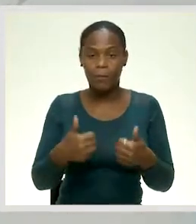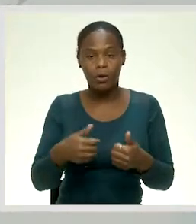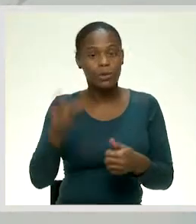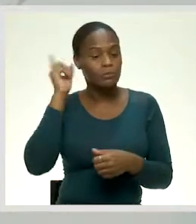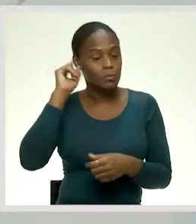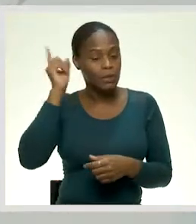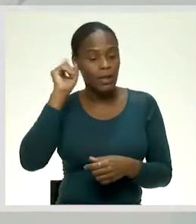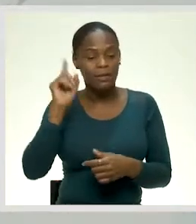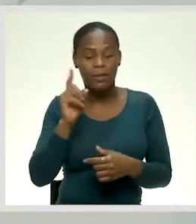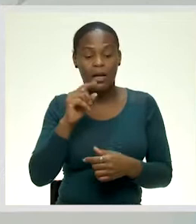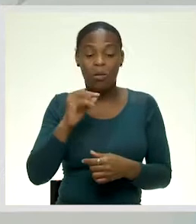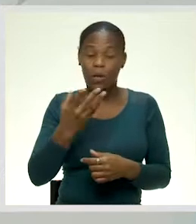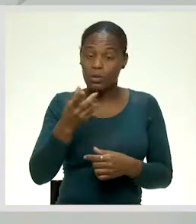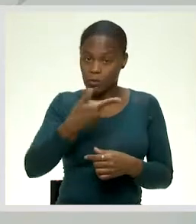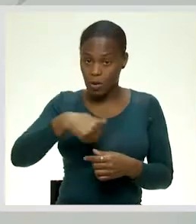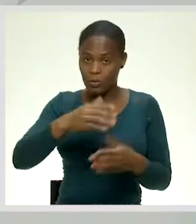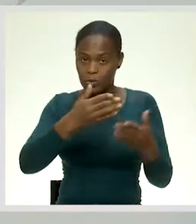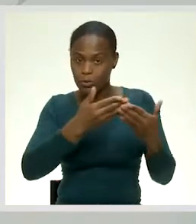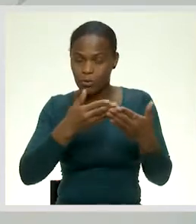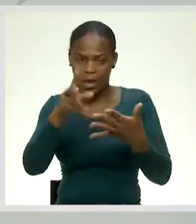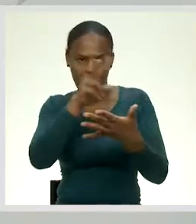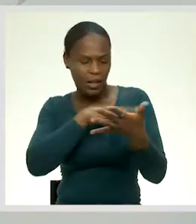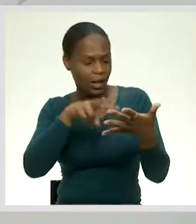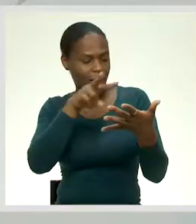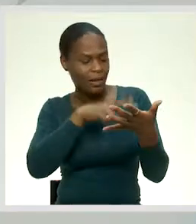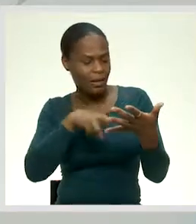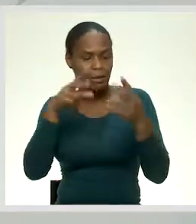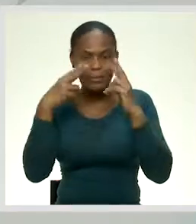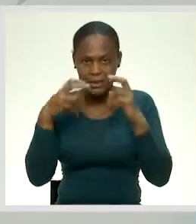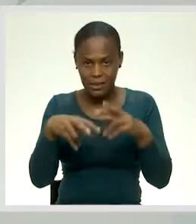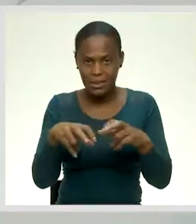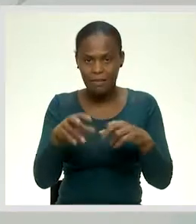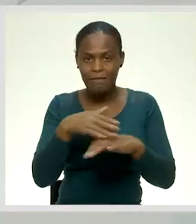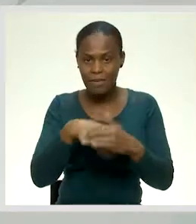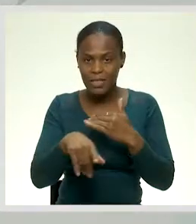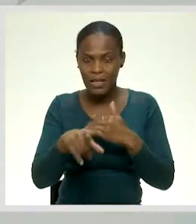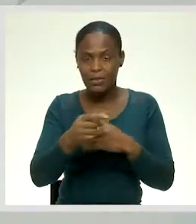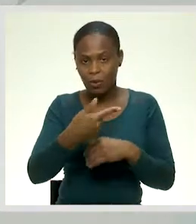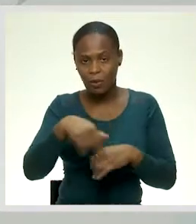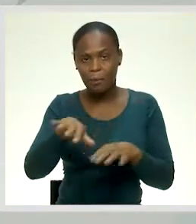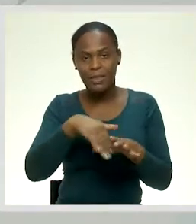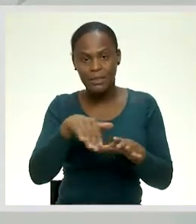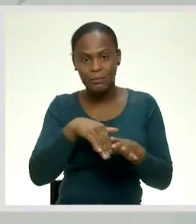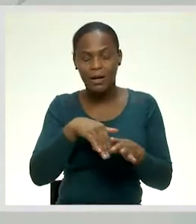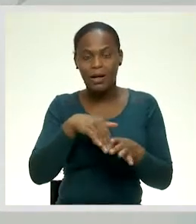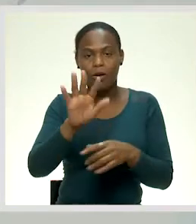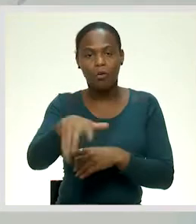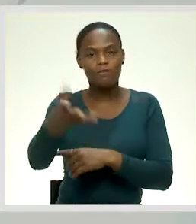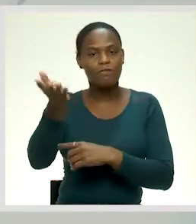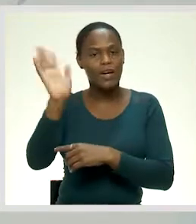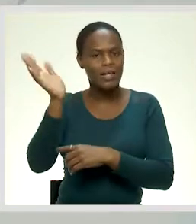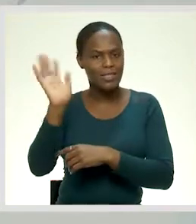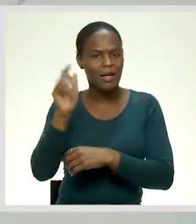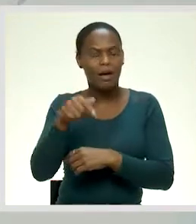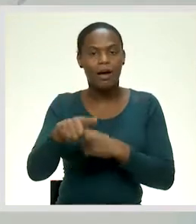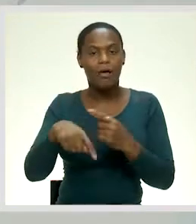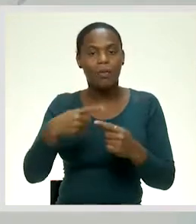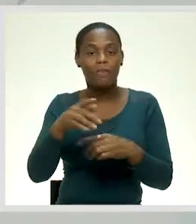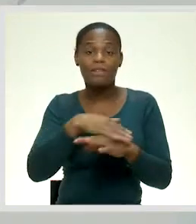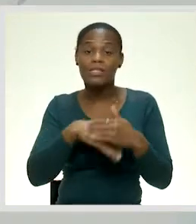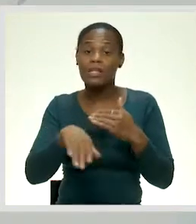ao estudarmos, ao ler, ao pesquisarmos, participar em conferências e outros, fazer um pequeno